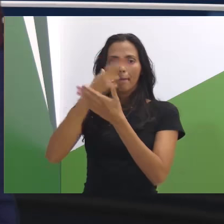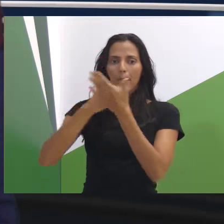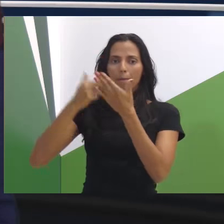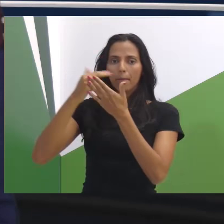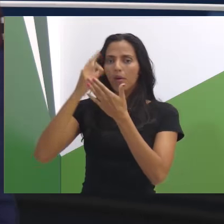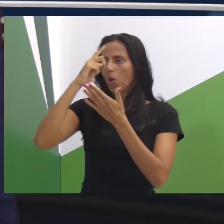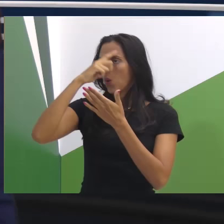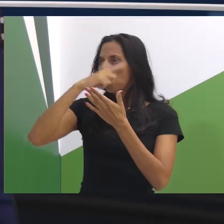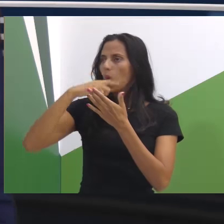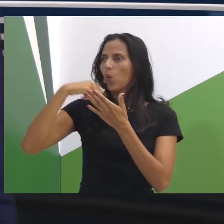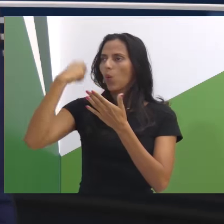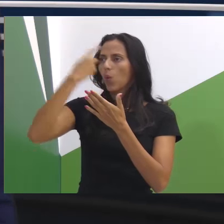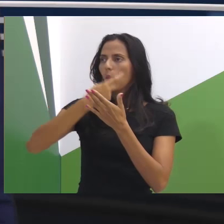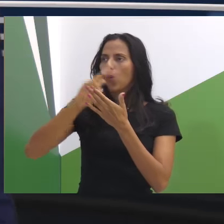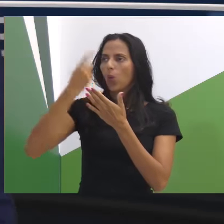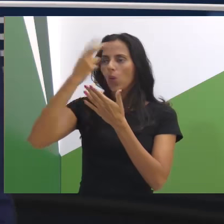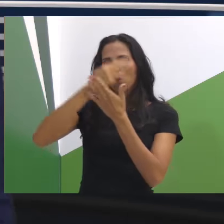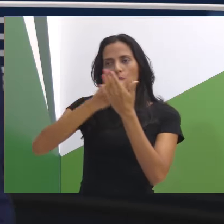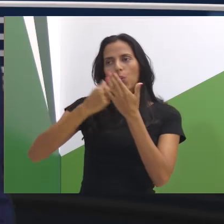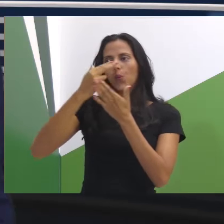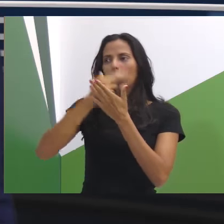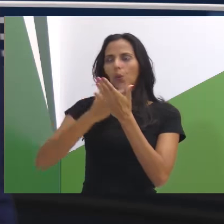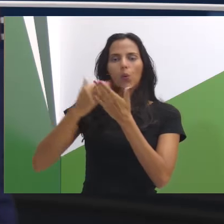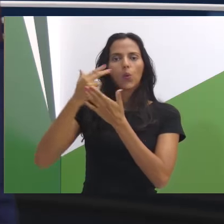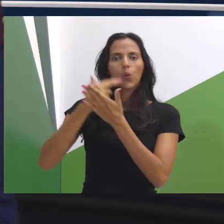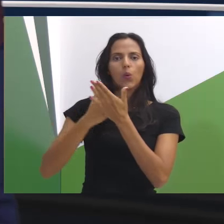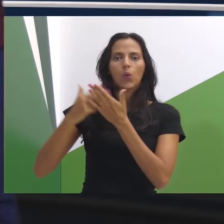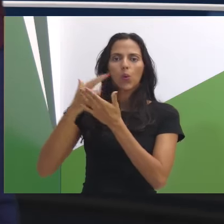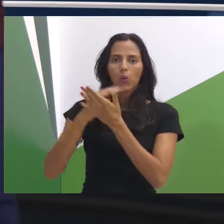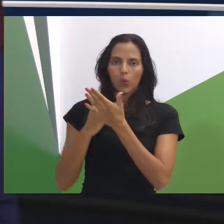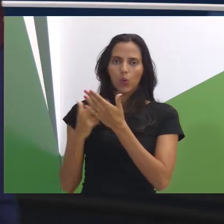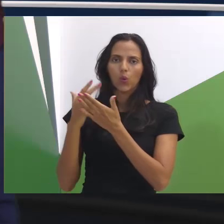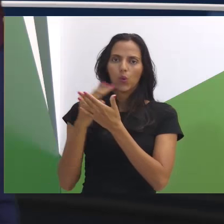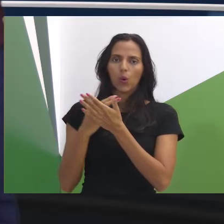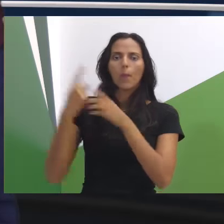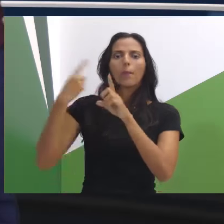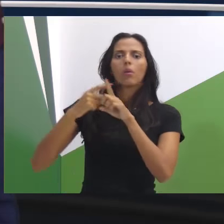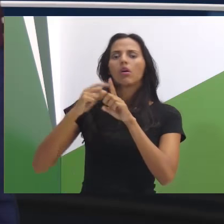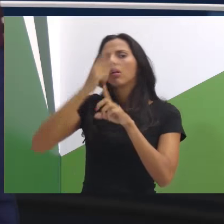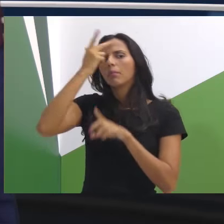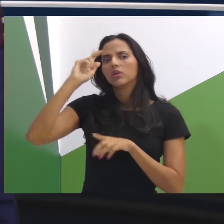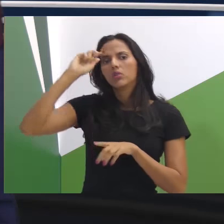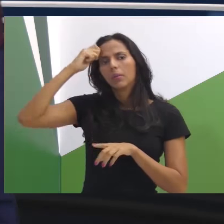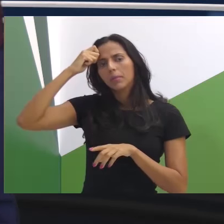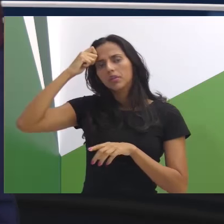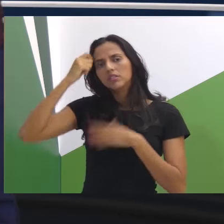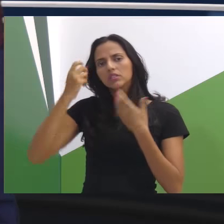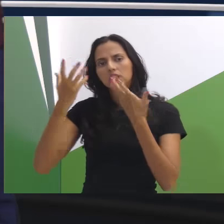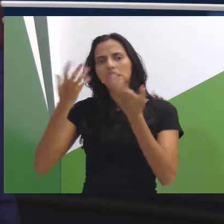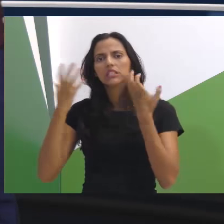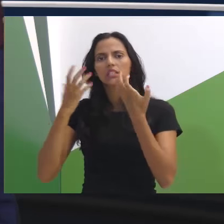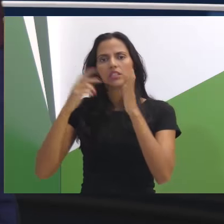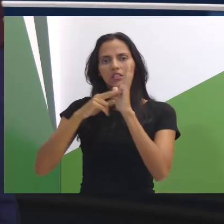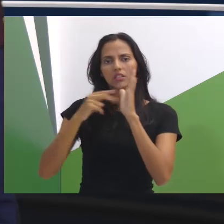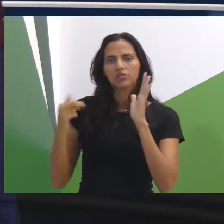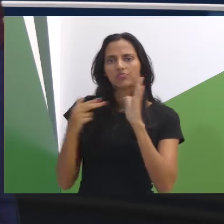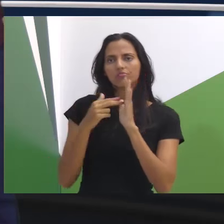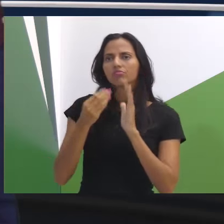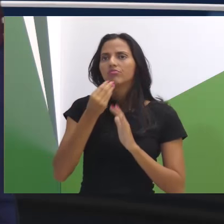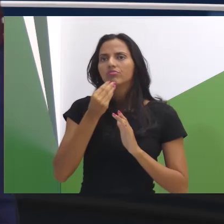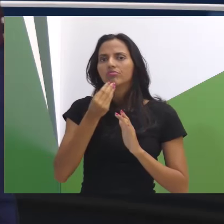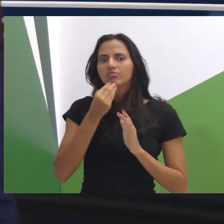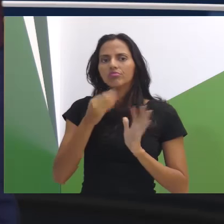da outra de branco. O negro também queria fugir da sua condição de negro. E aí, o que ele fazia? Ele tentava